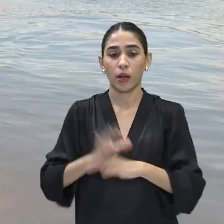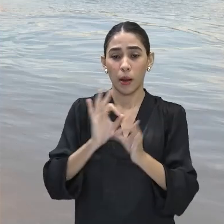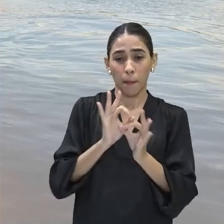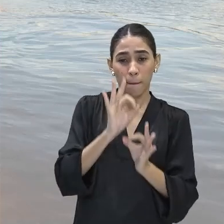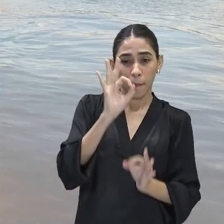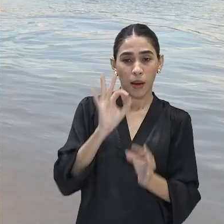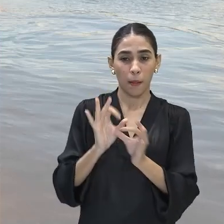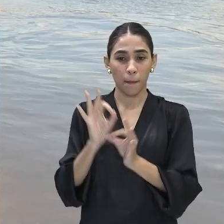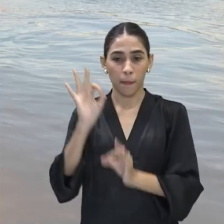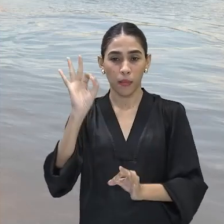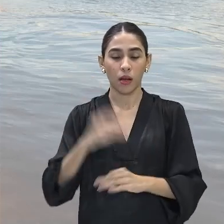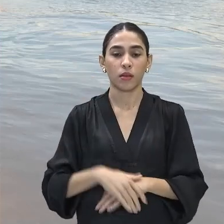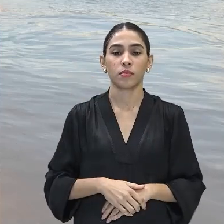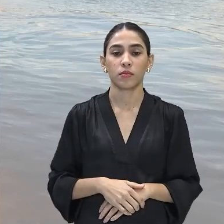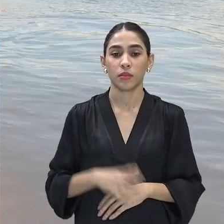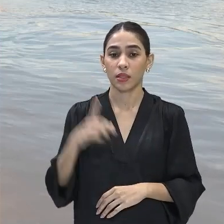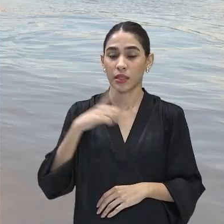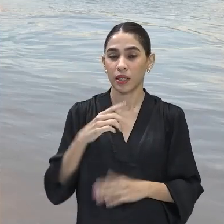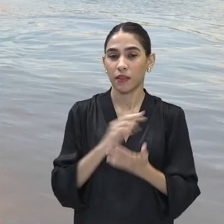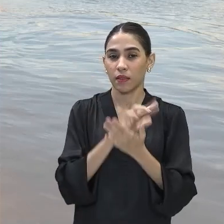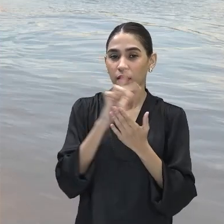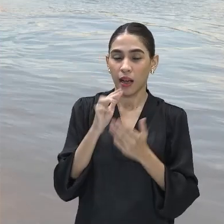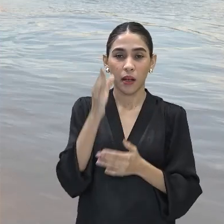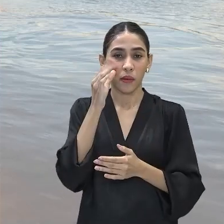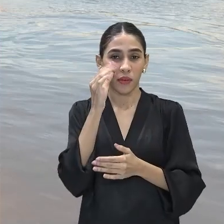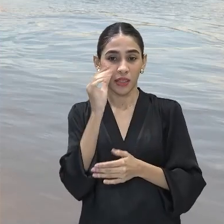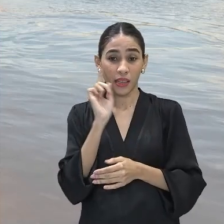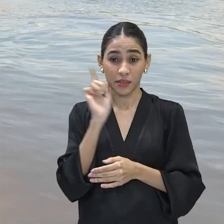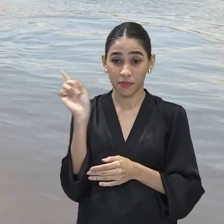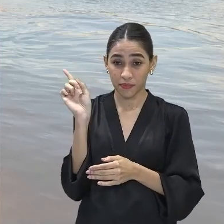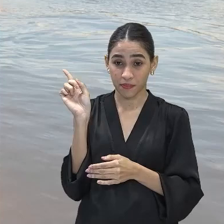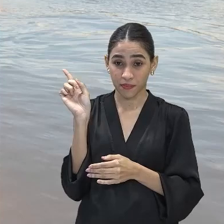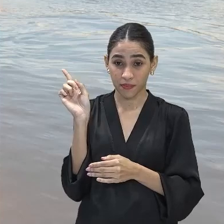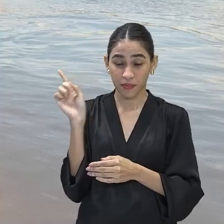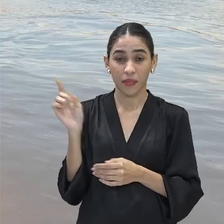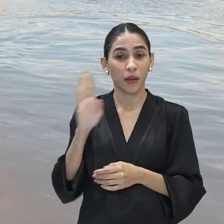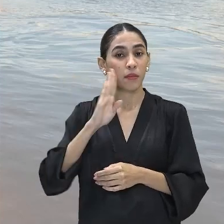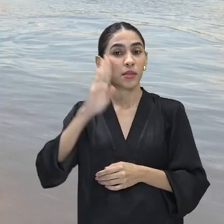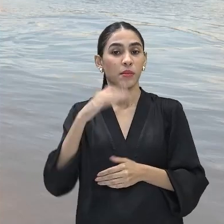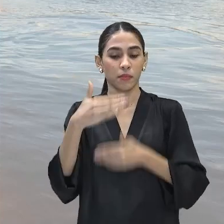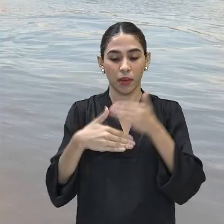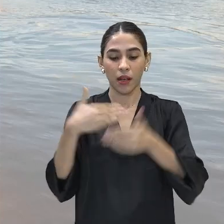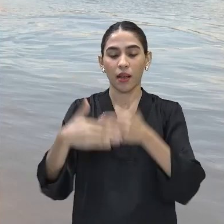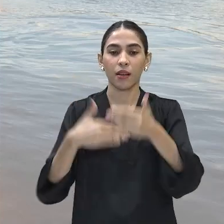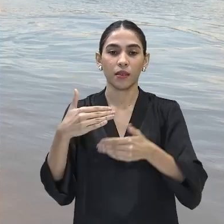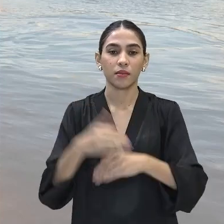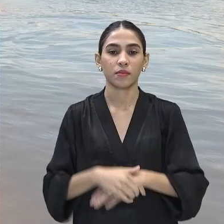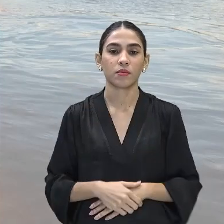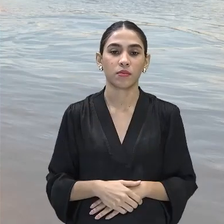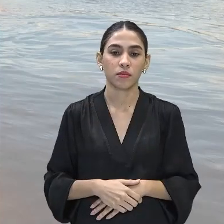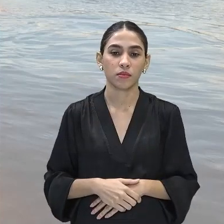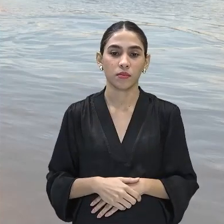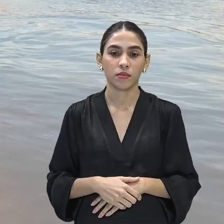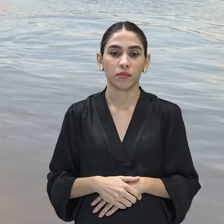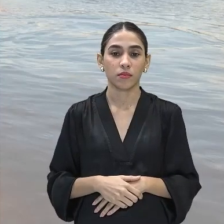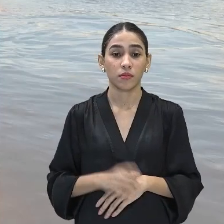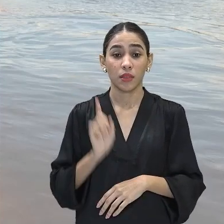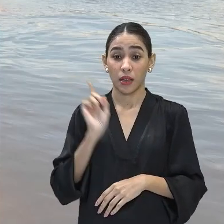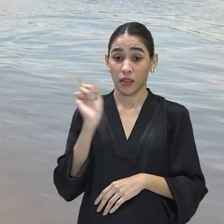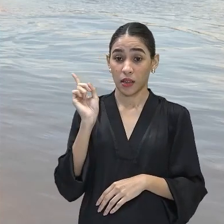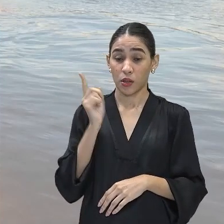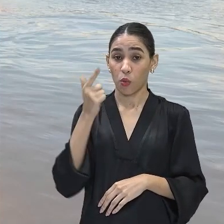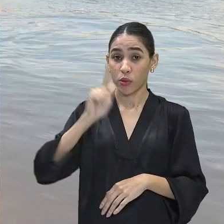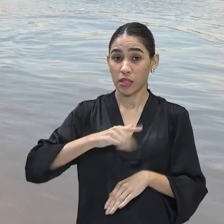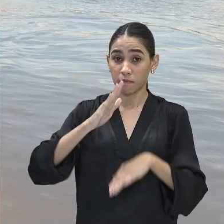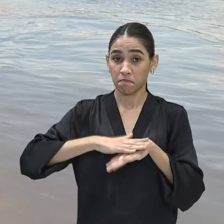longas. Né? Existem várias curiosidades sobre esse animal, principalmente no seu processo de reprodução. Né? Para ele se